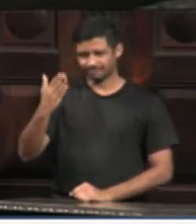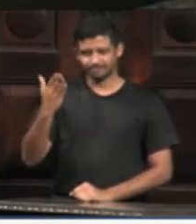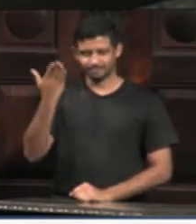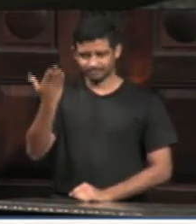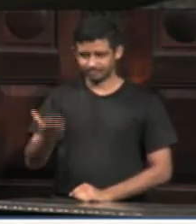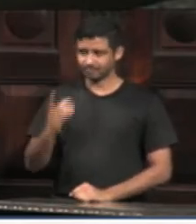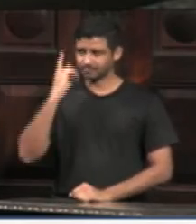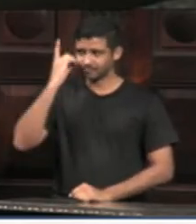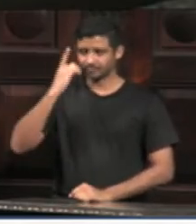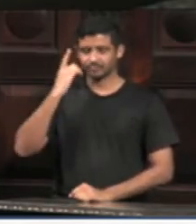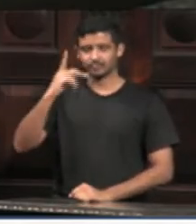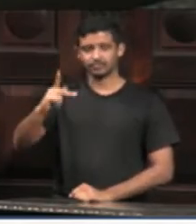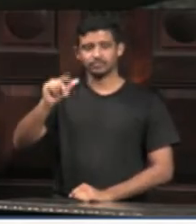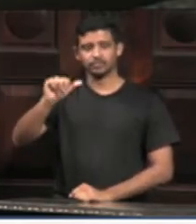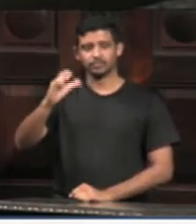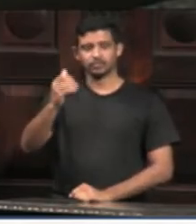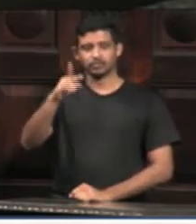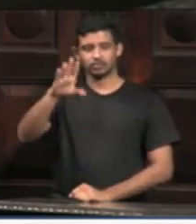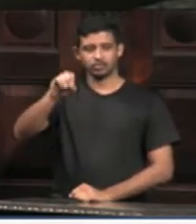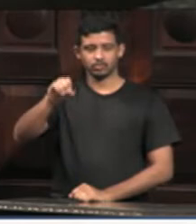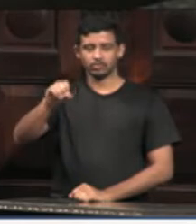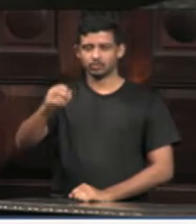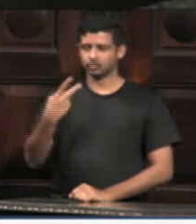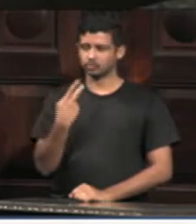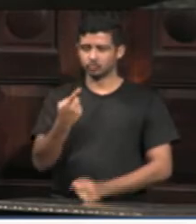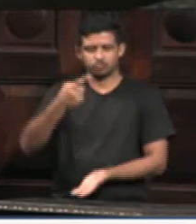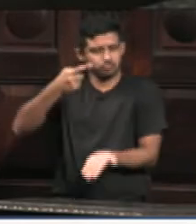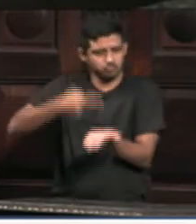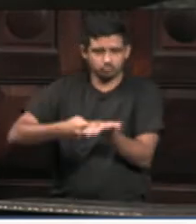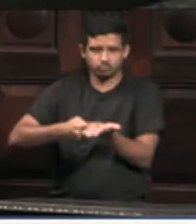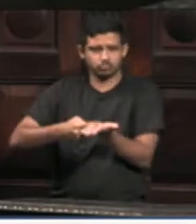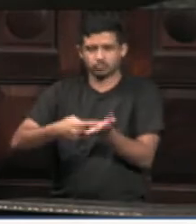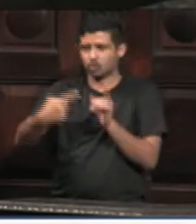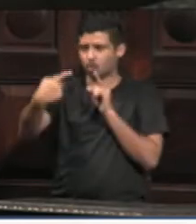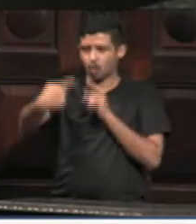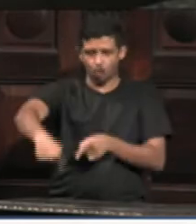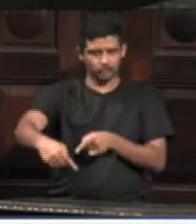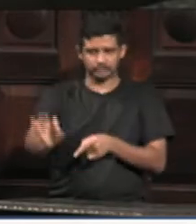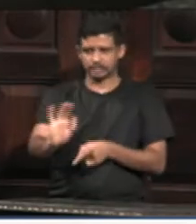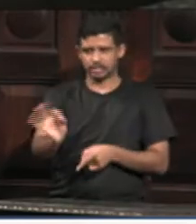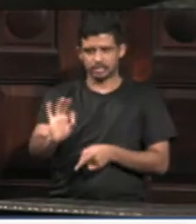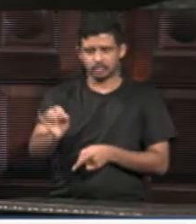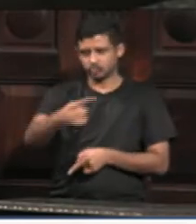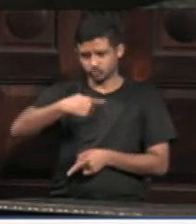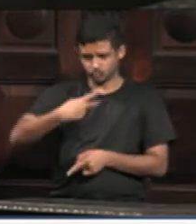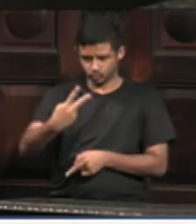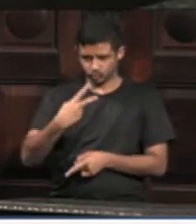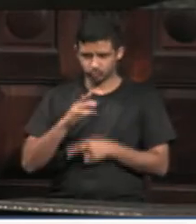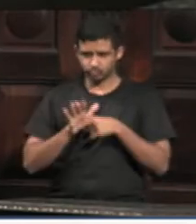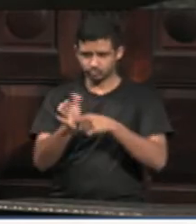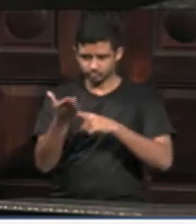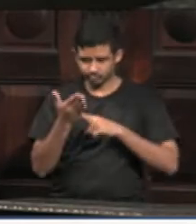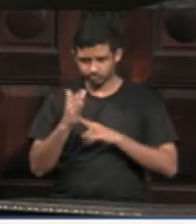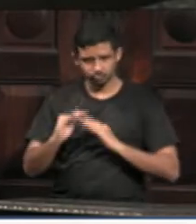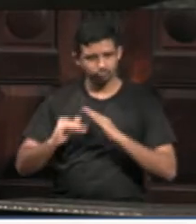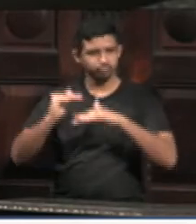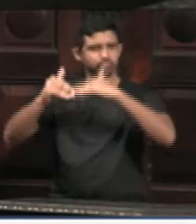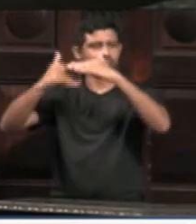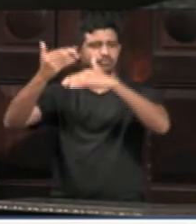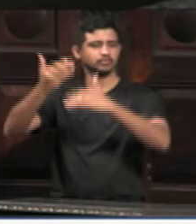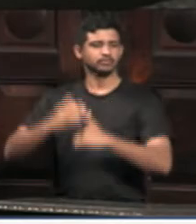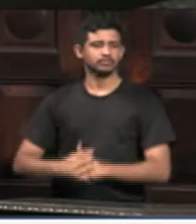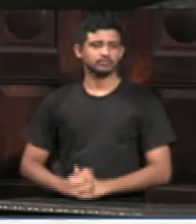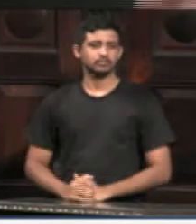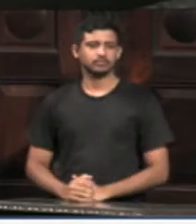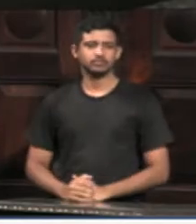Pacheco, né, pelo pacto que firmamos. Nós não vamos disputar um contra o outro, vamos construir juntos uma mesma chapa. E